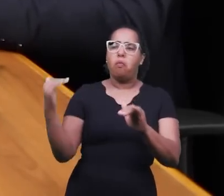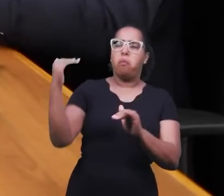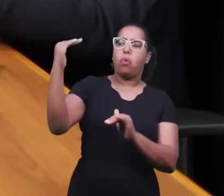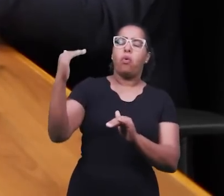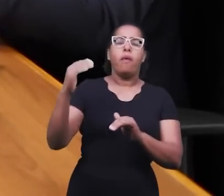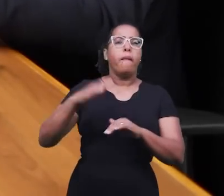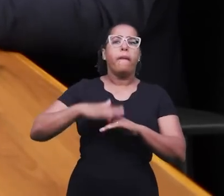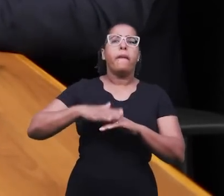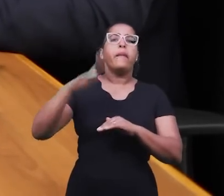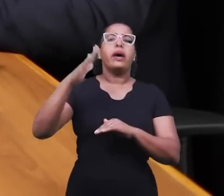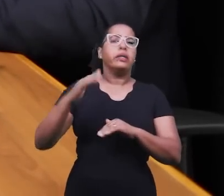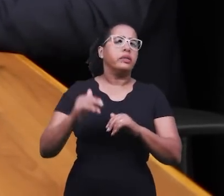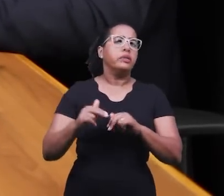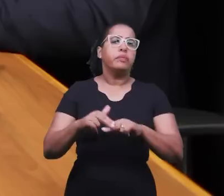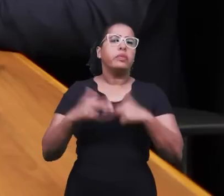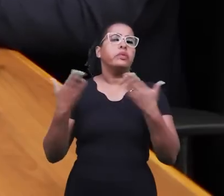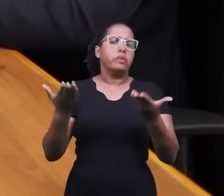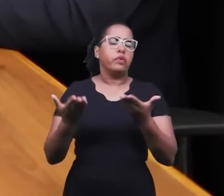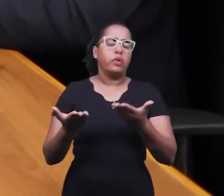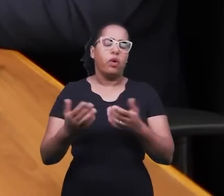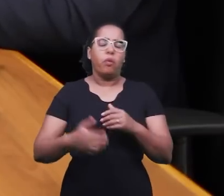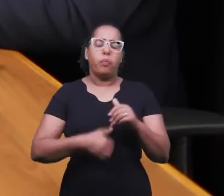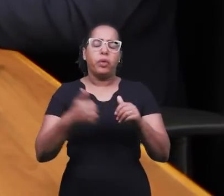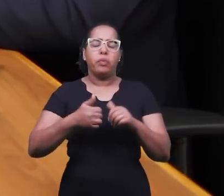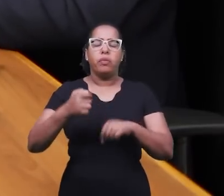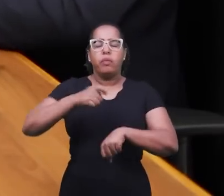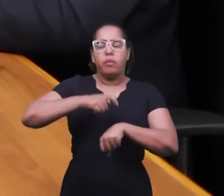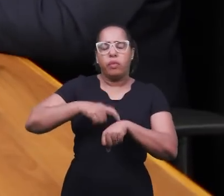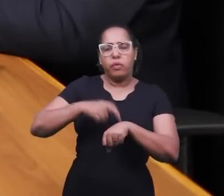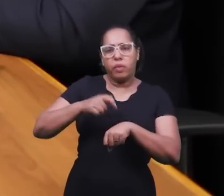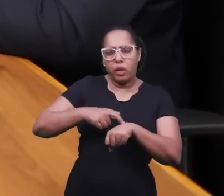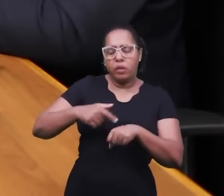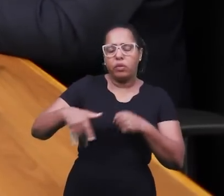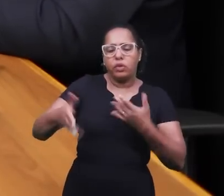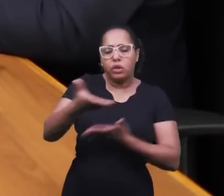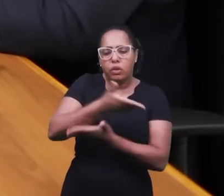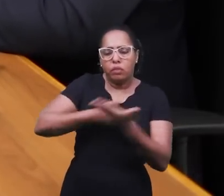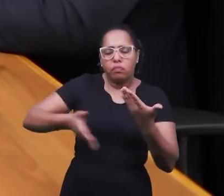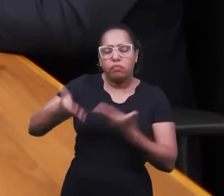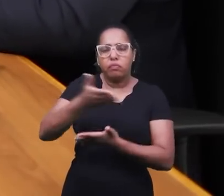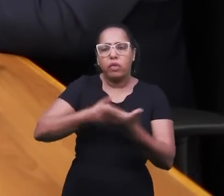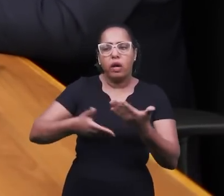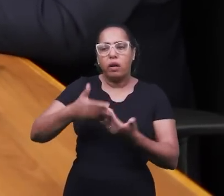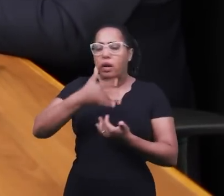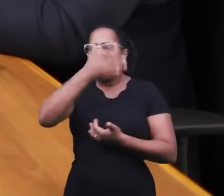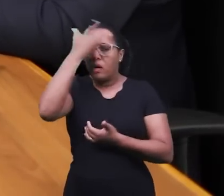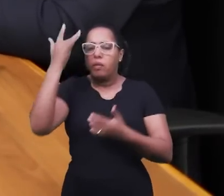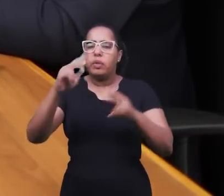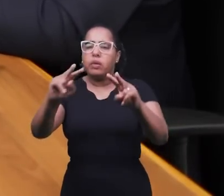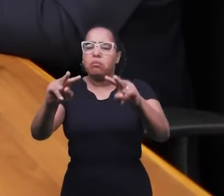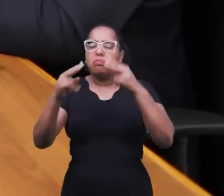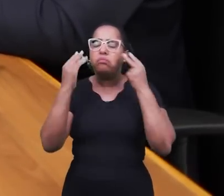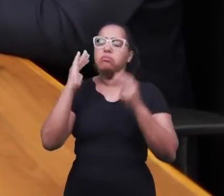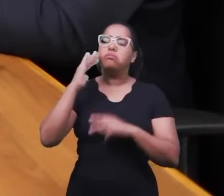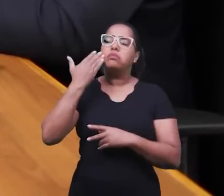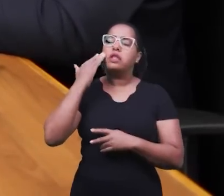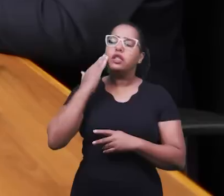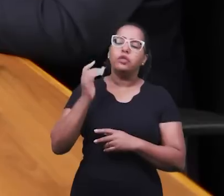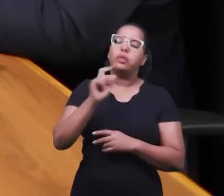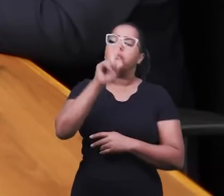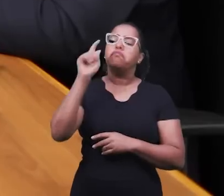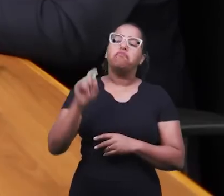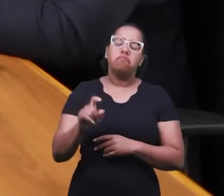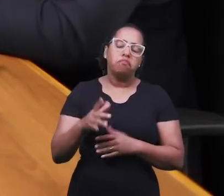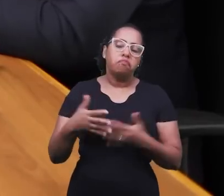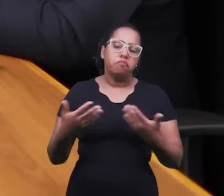outras nessa primeira abordagem que a gente está fazendo, como que a pessoa que nos assiste pode entender esse